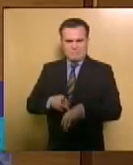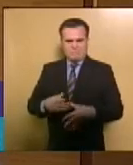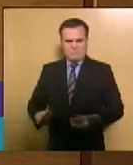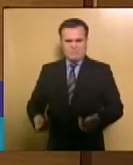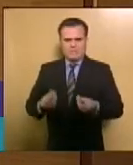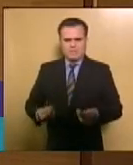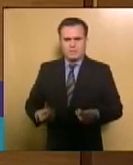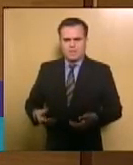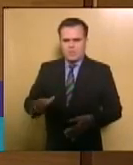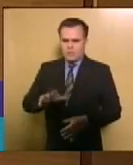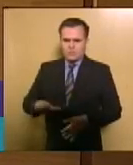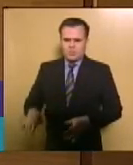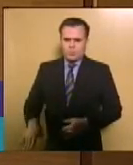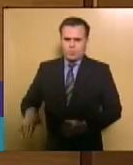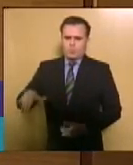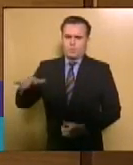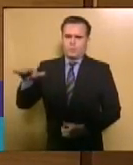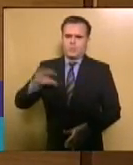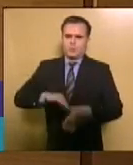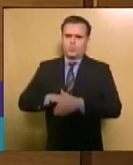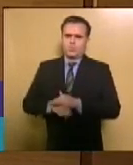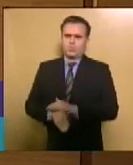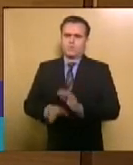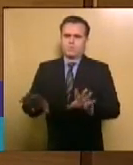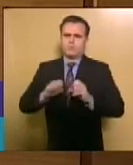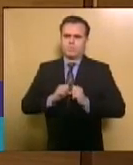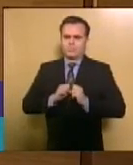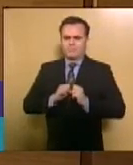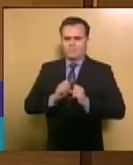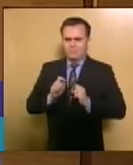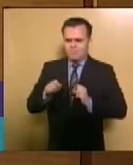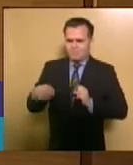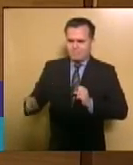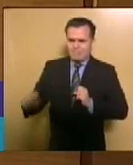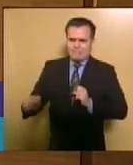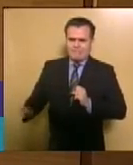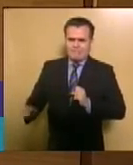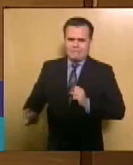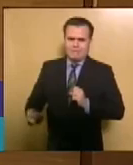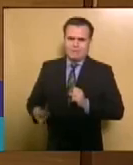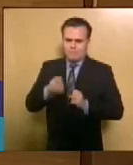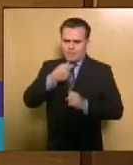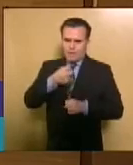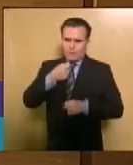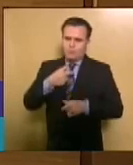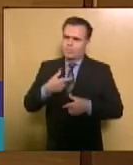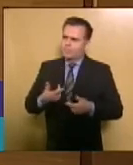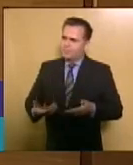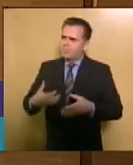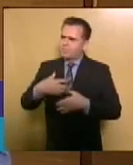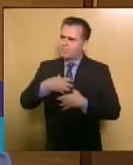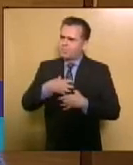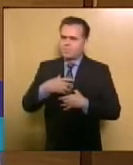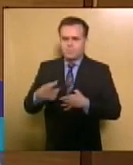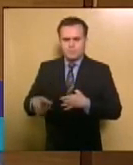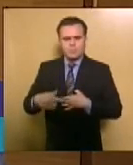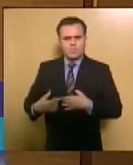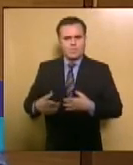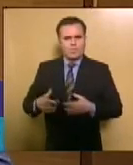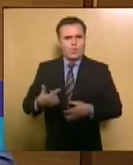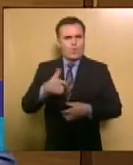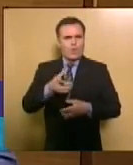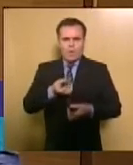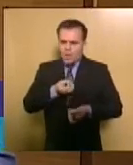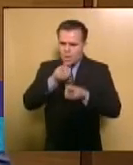qual é a criança que vai querer crescer com esse apelidos né então acho que fica aí a dica e um outro desabafo que um